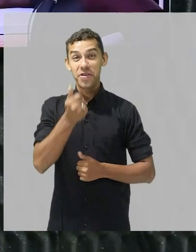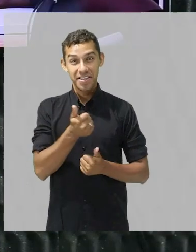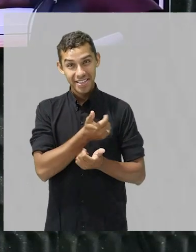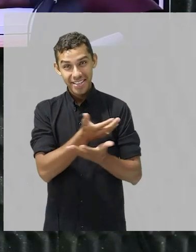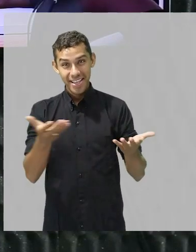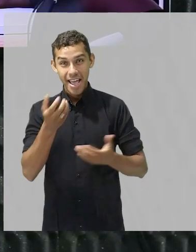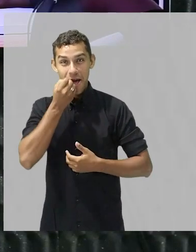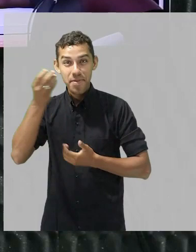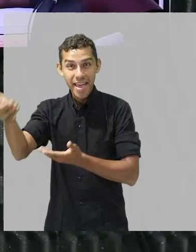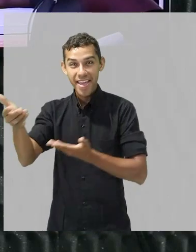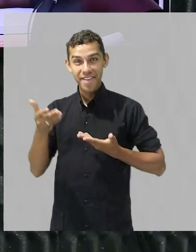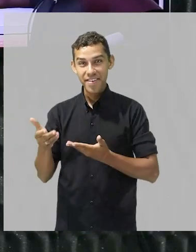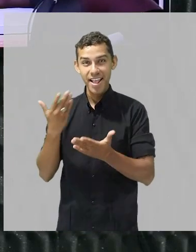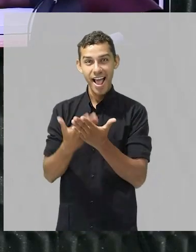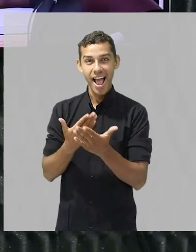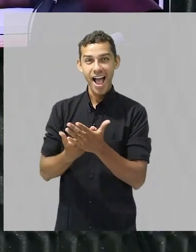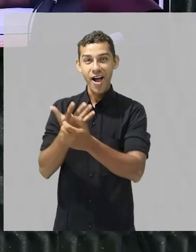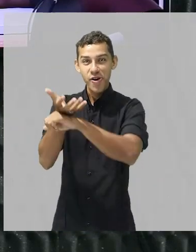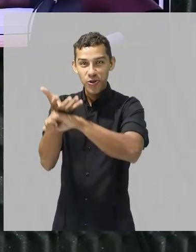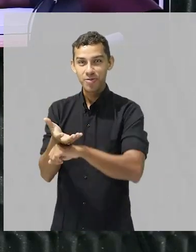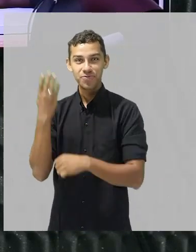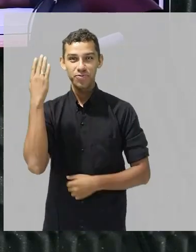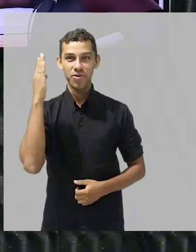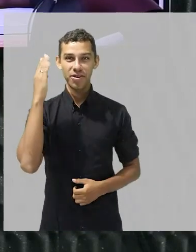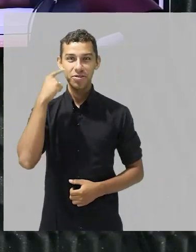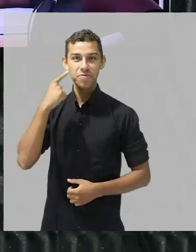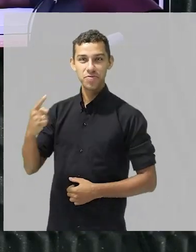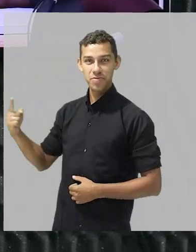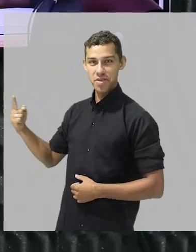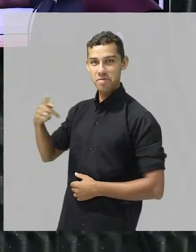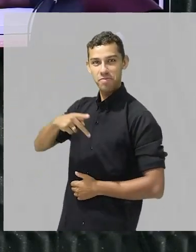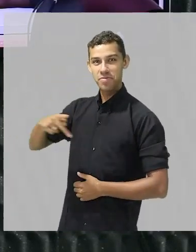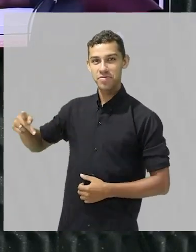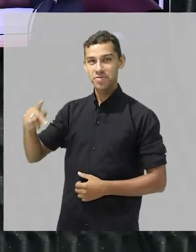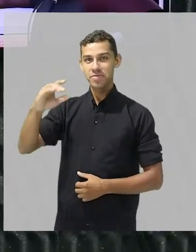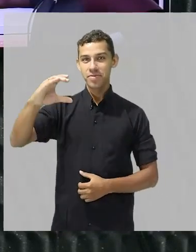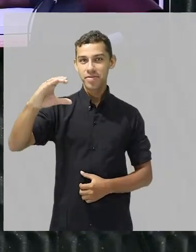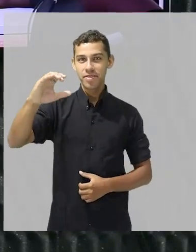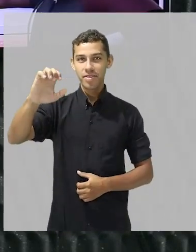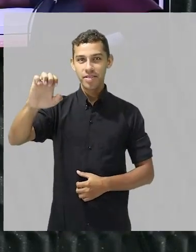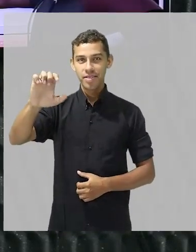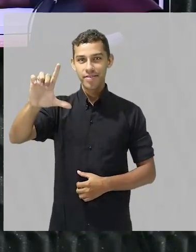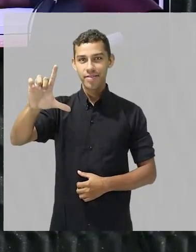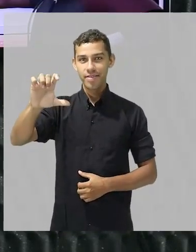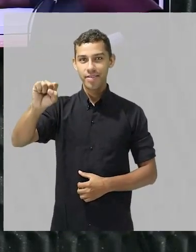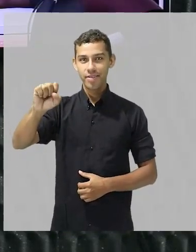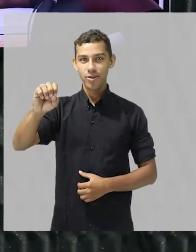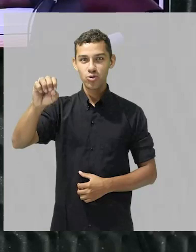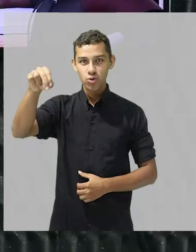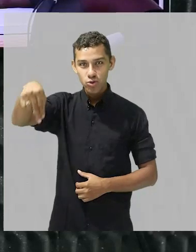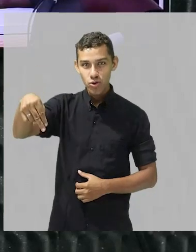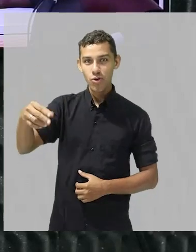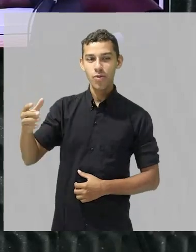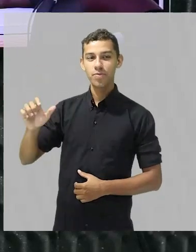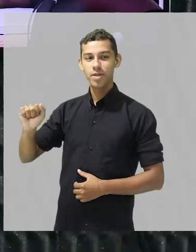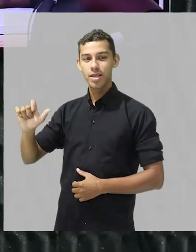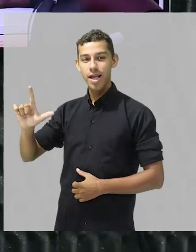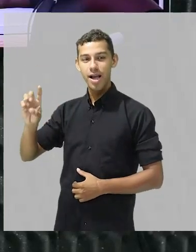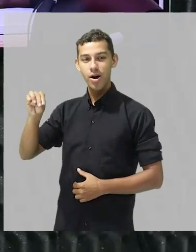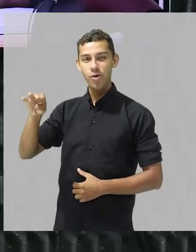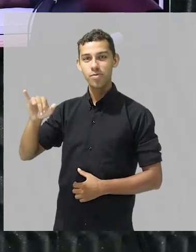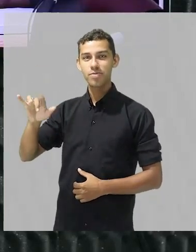E aí, galerinha, sejam bem-vindos a mais uma aula do preparatório do Pais UEMA Enem. Aqui é o professor Celso Ramos, Celso Almeida,